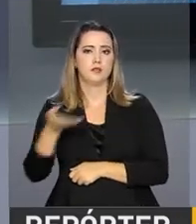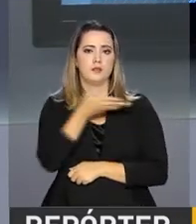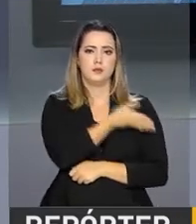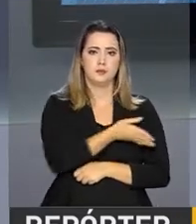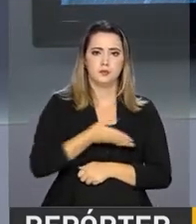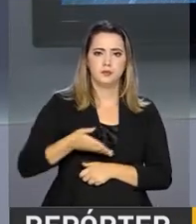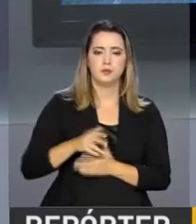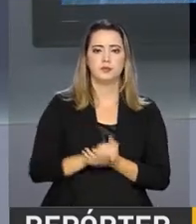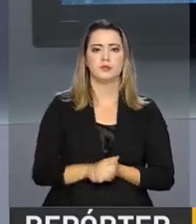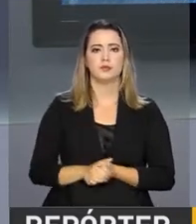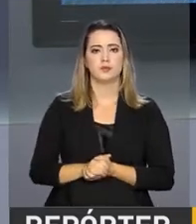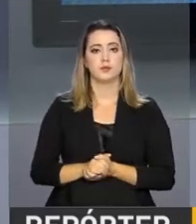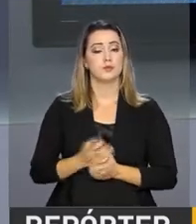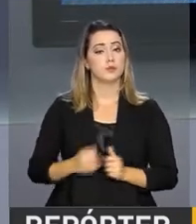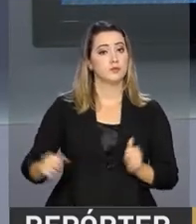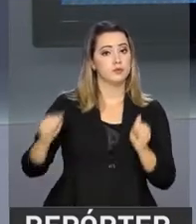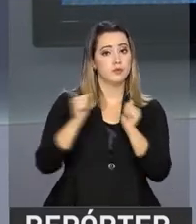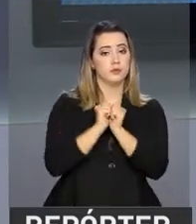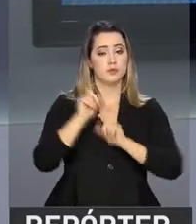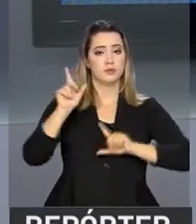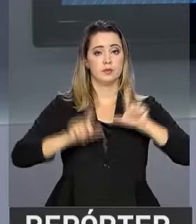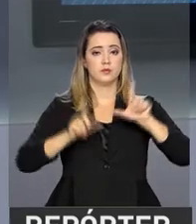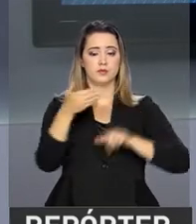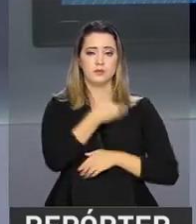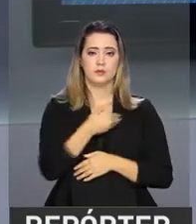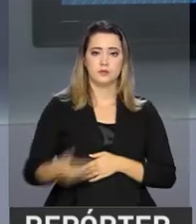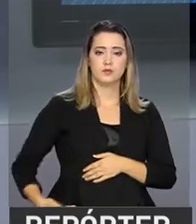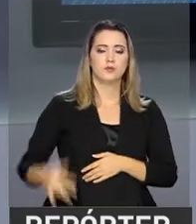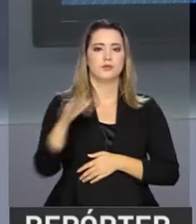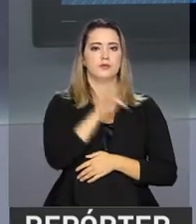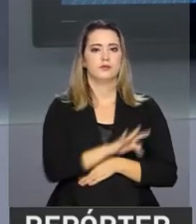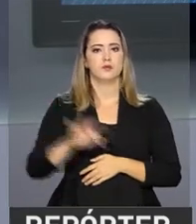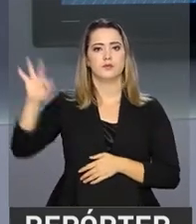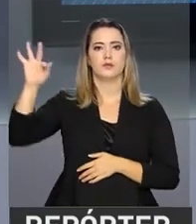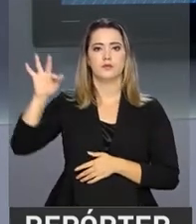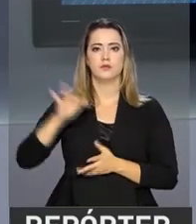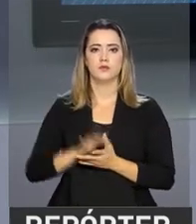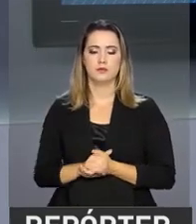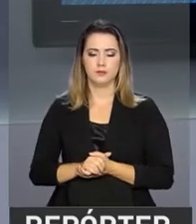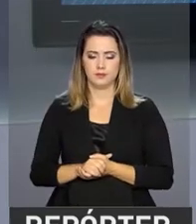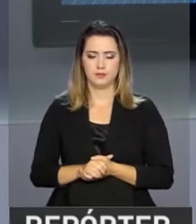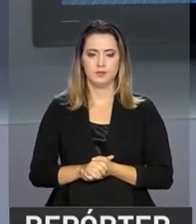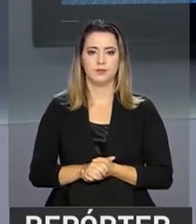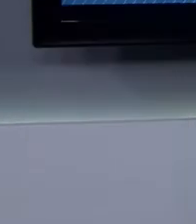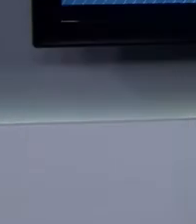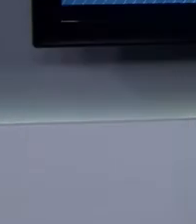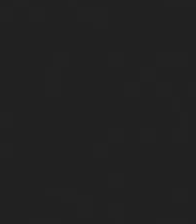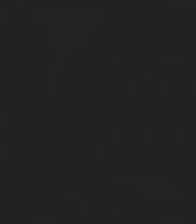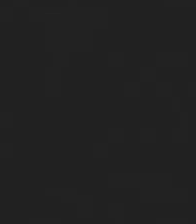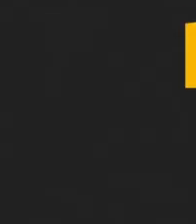da nbr na internet continue aqui com a gente nbr a tv do governo federal